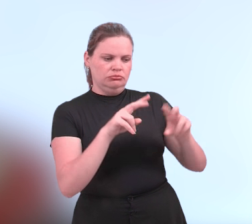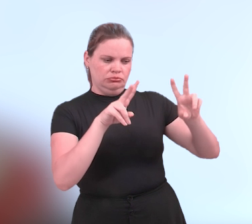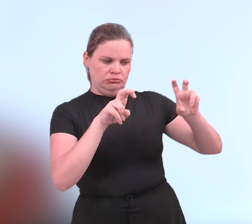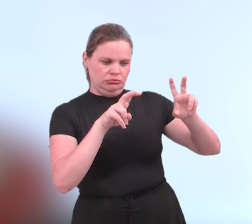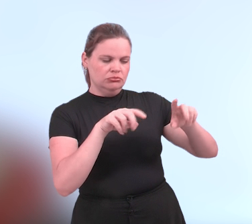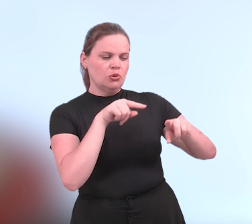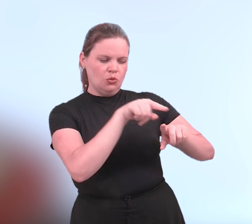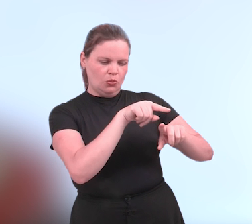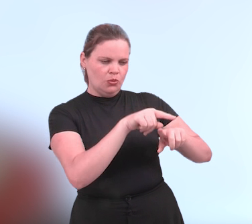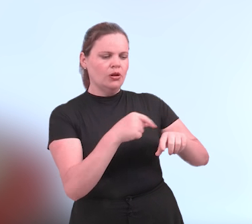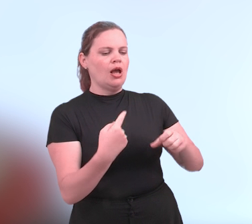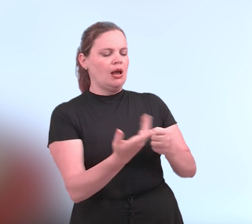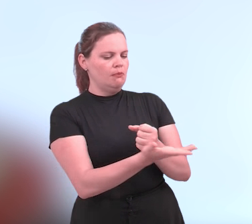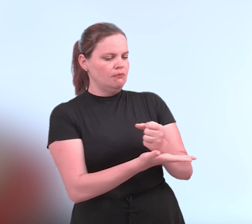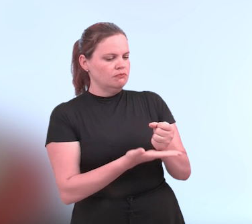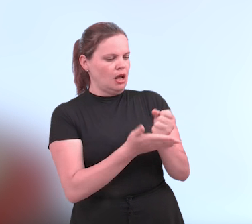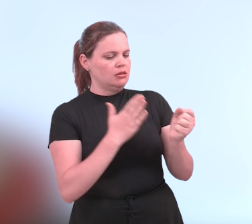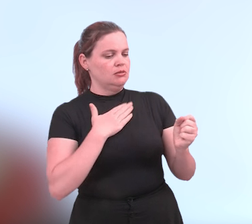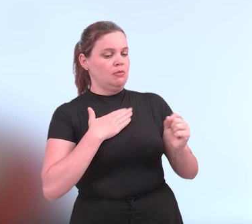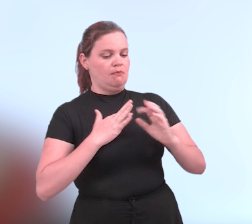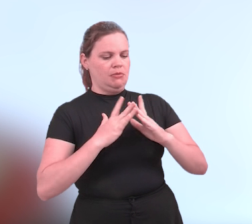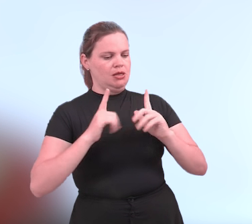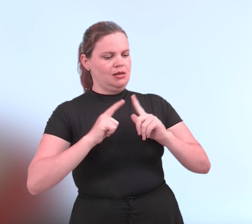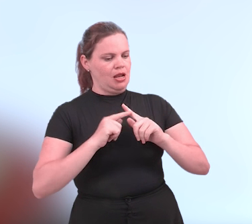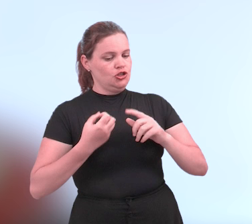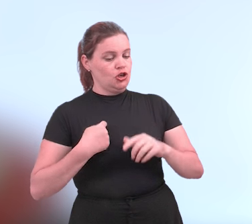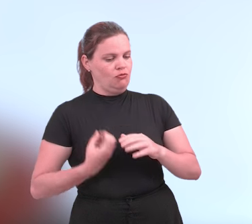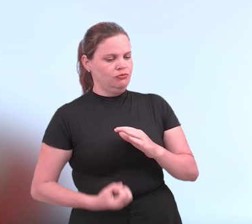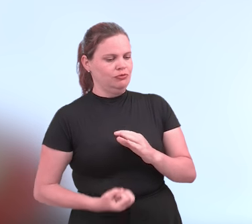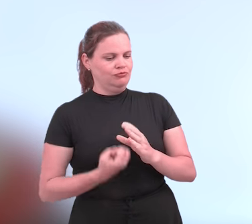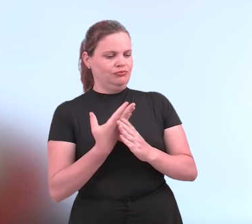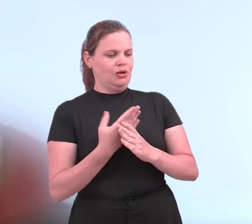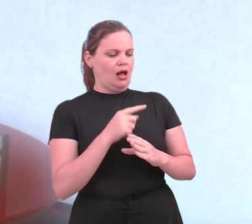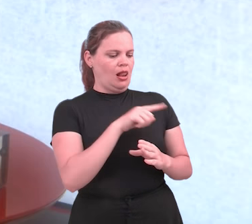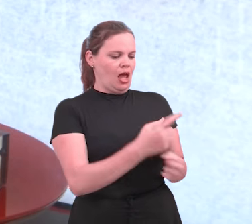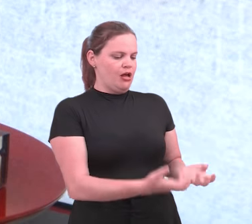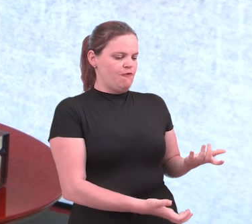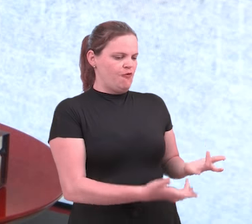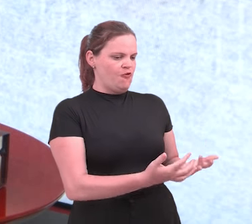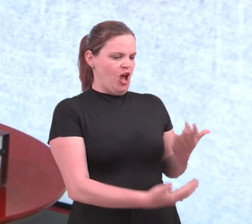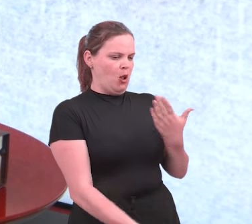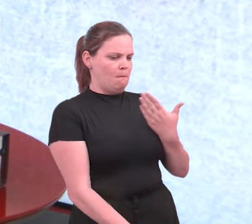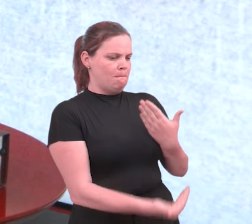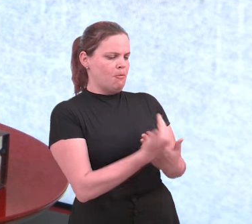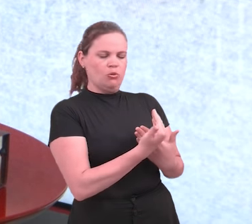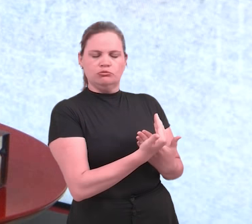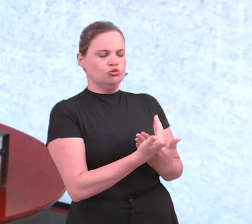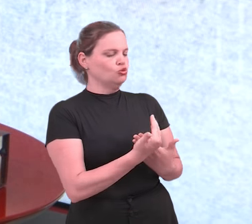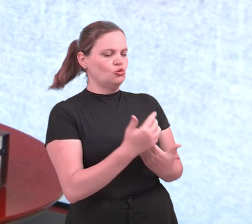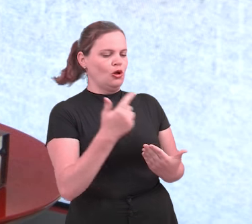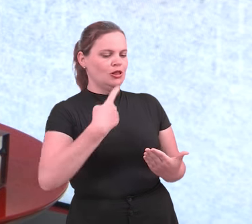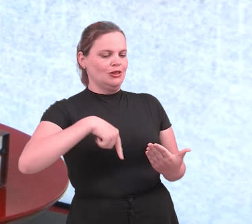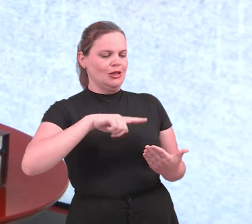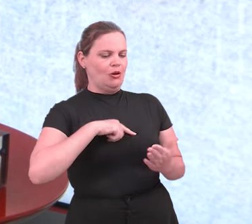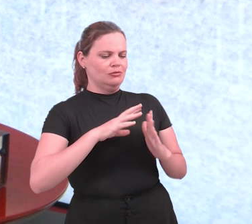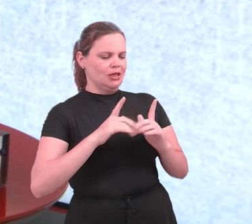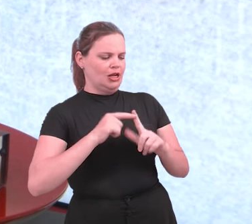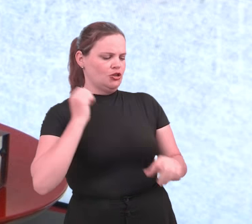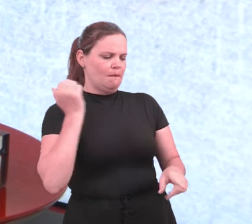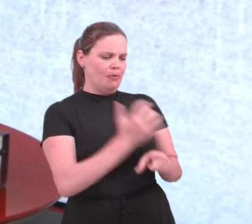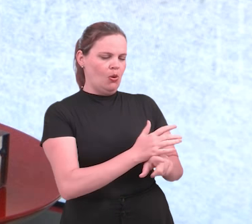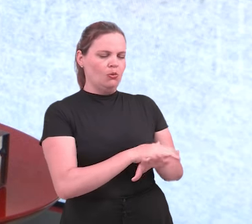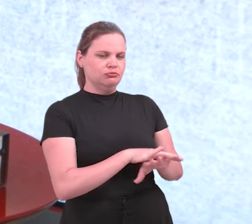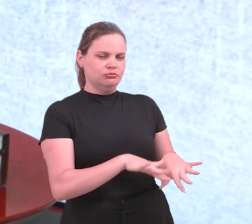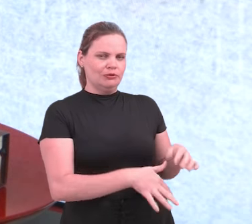do inferno não prevalecerão contra ela. Nós acabamos de ler Mateus capítulo 16, do versículo